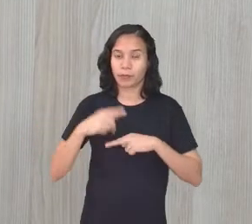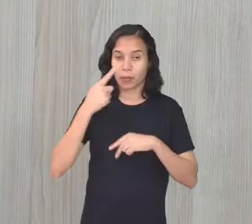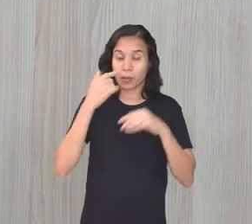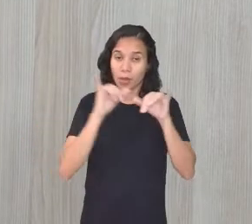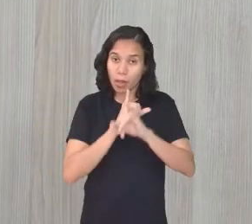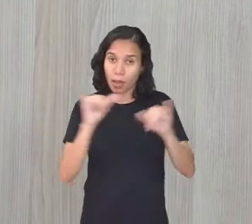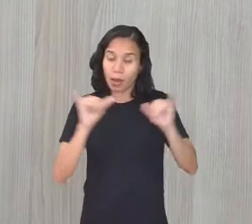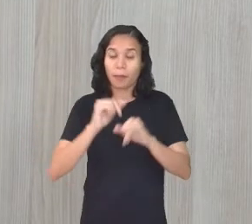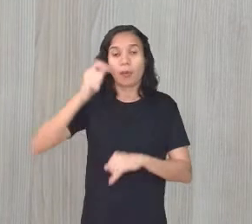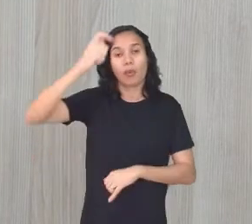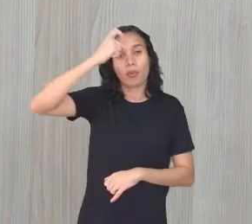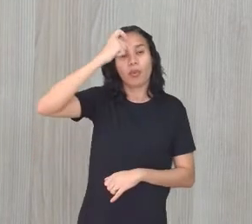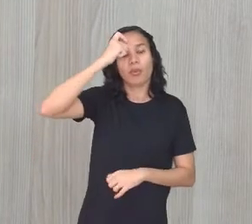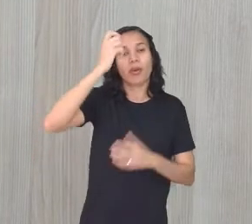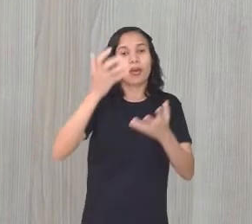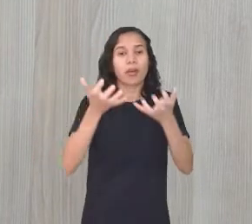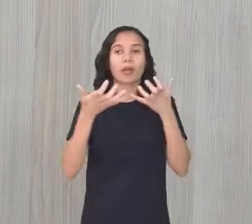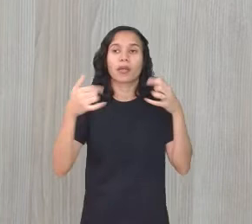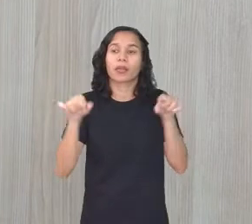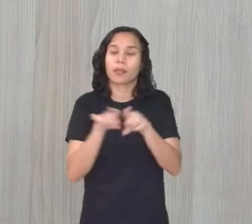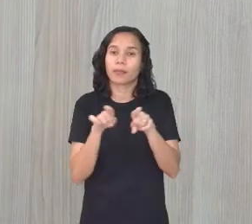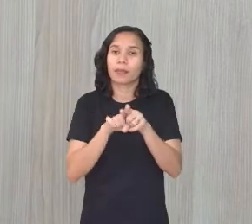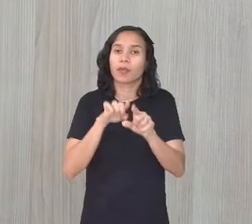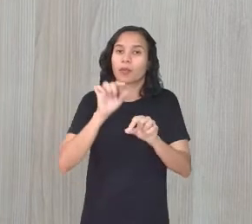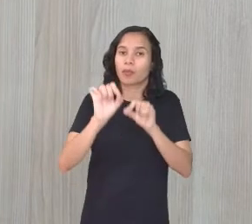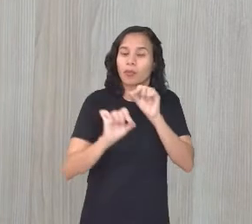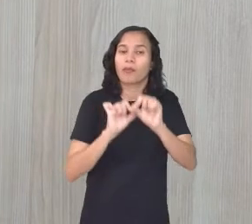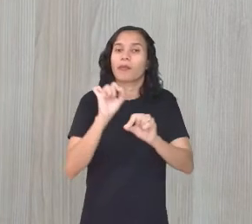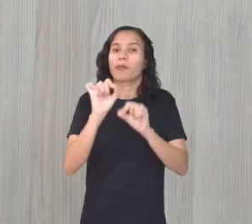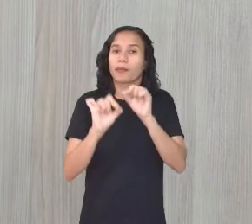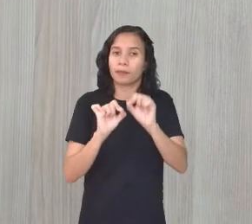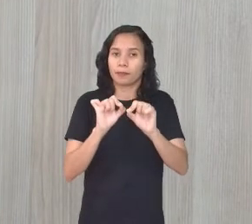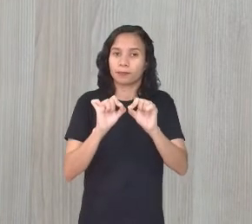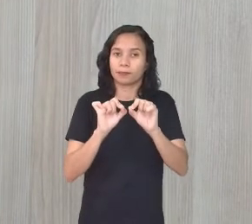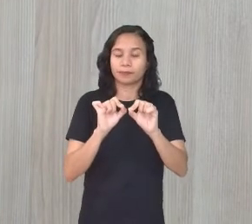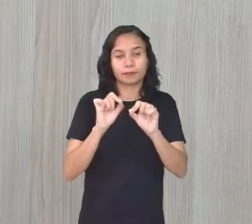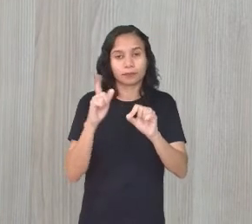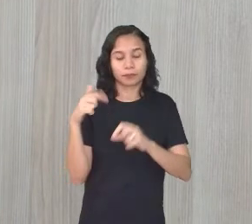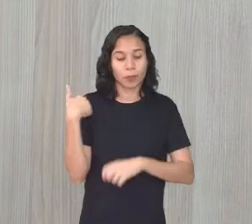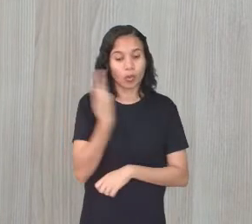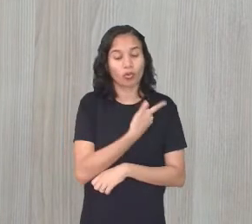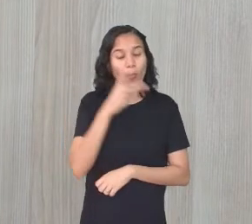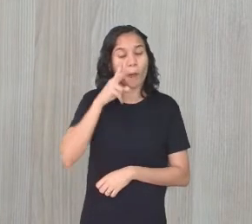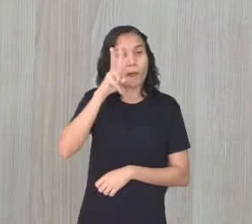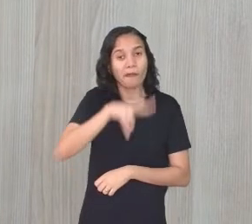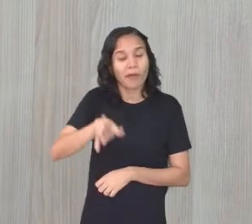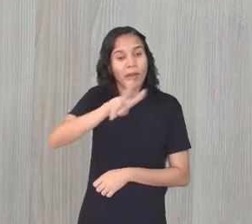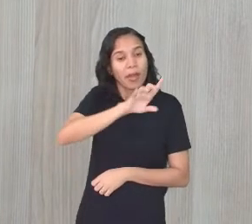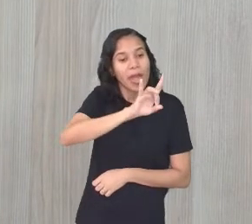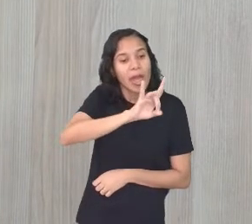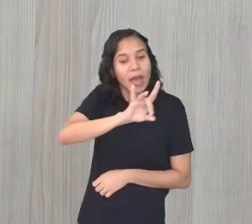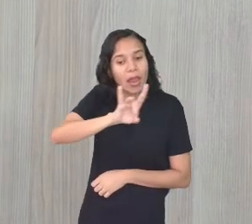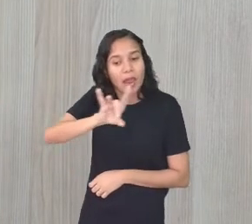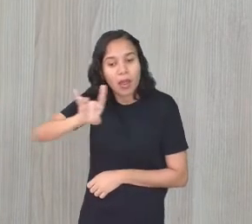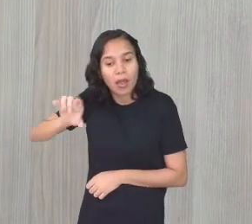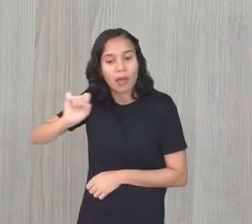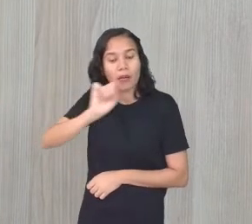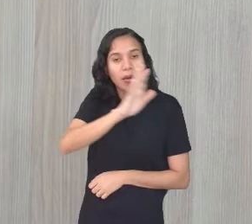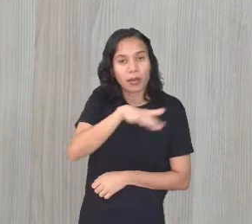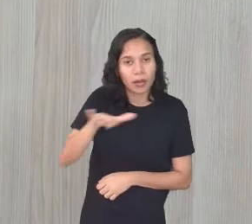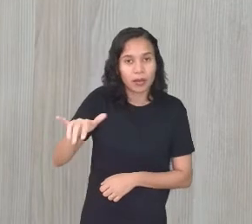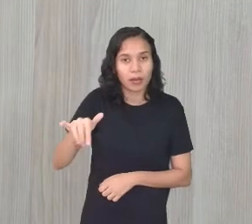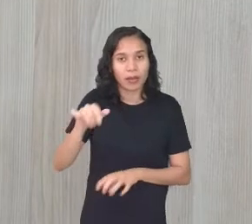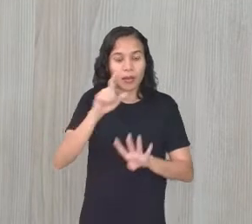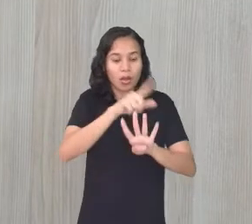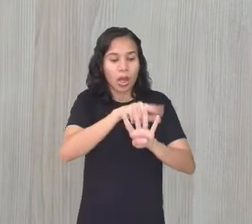de conscientização, eles buscam também que a gente vê que cada 4 crianças